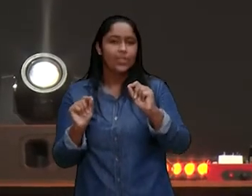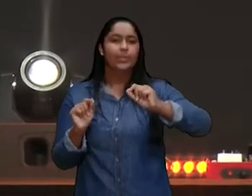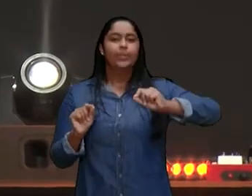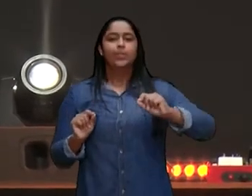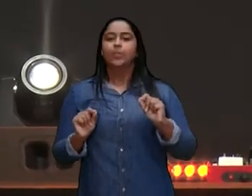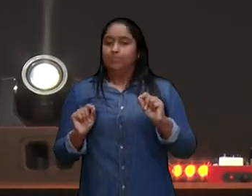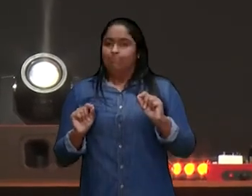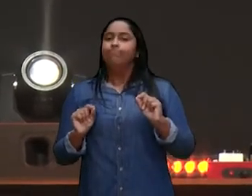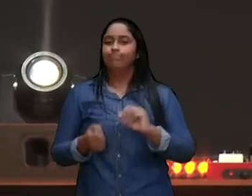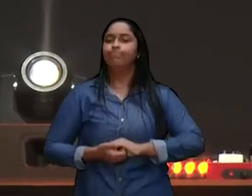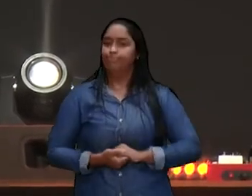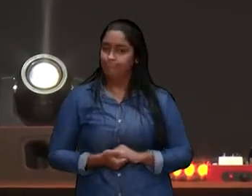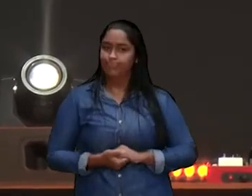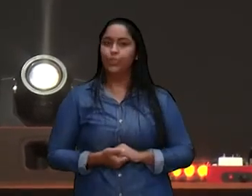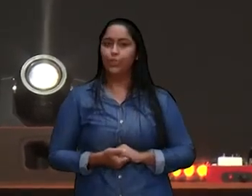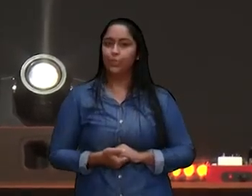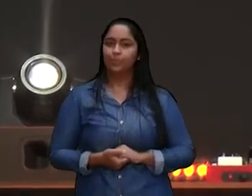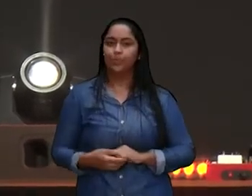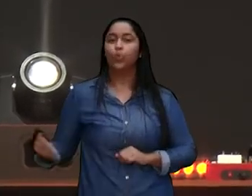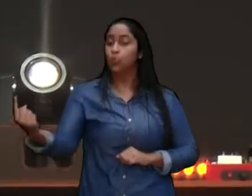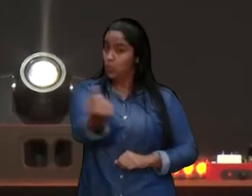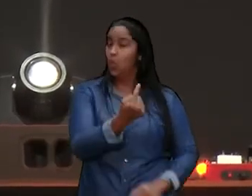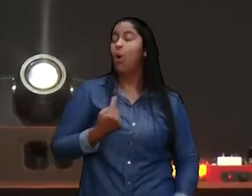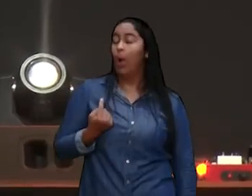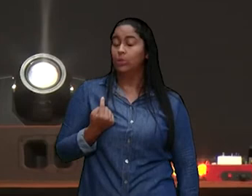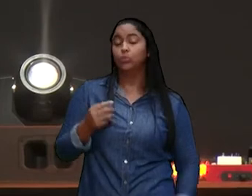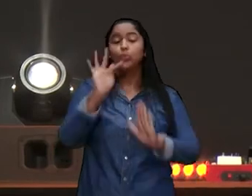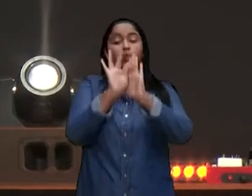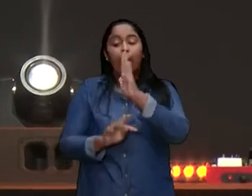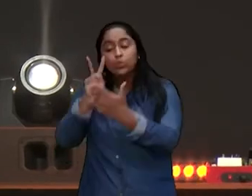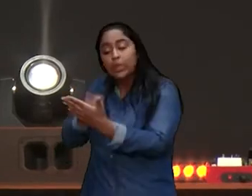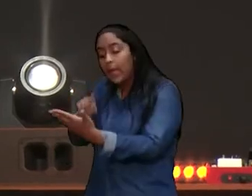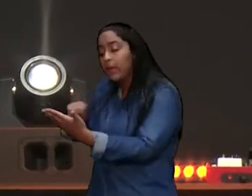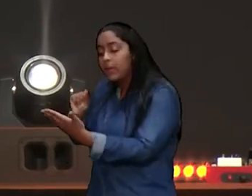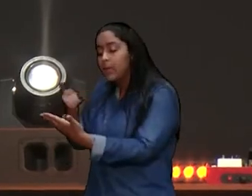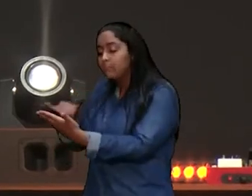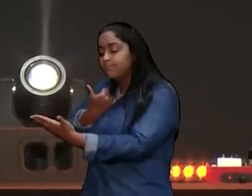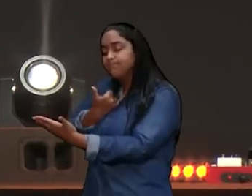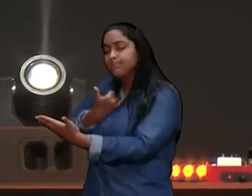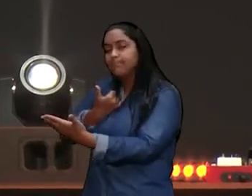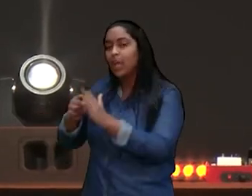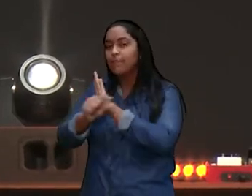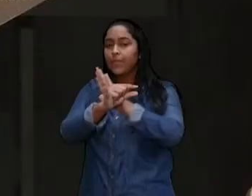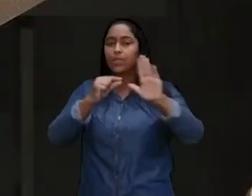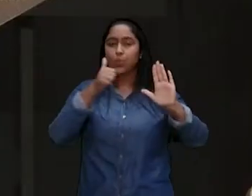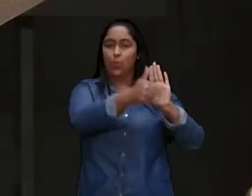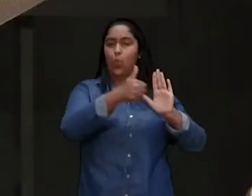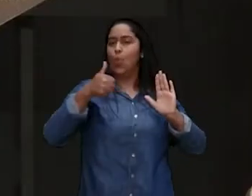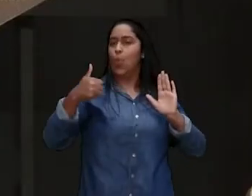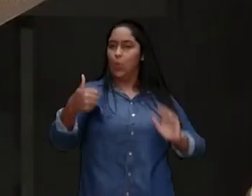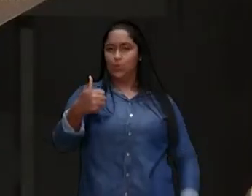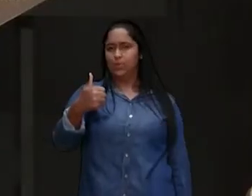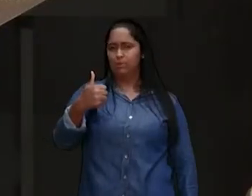demoníacas e quando a gente vê o texto aqui fiz assim no Versículo 11 e